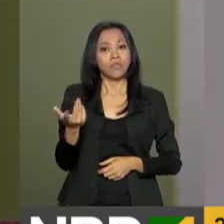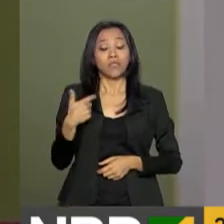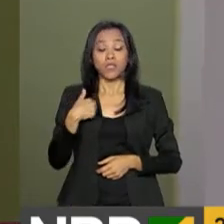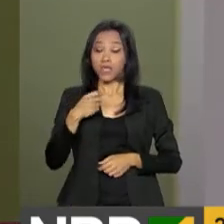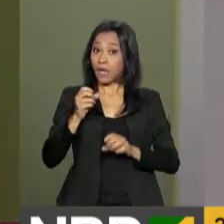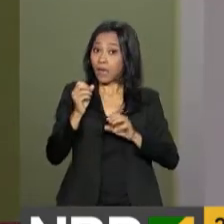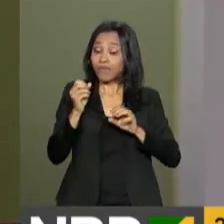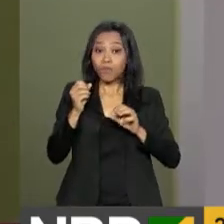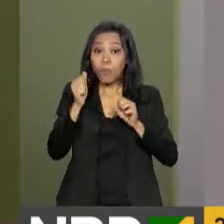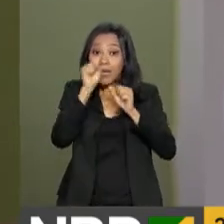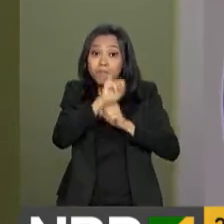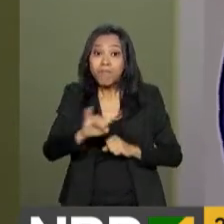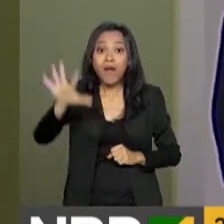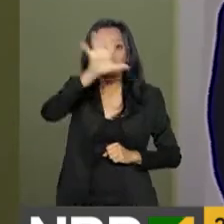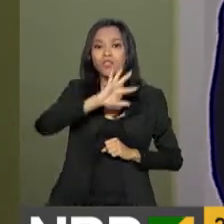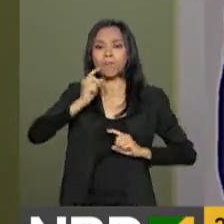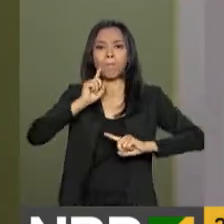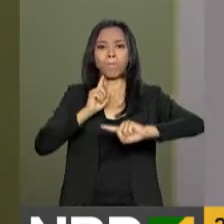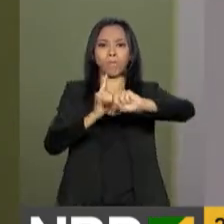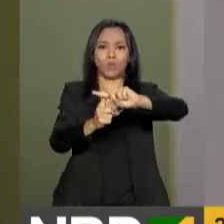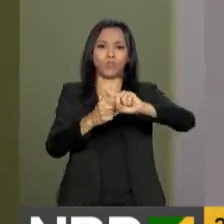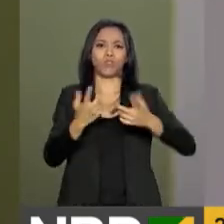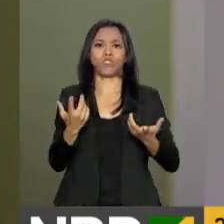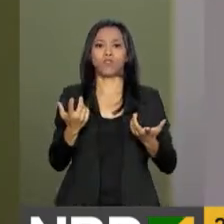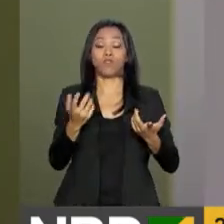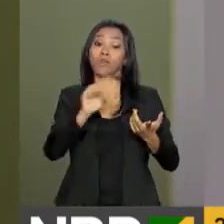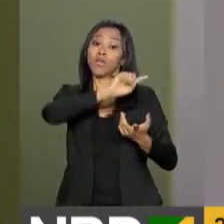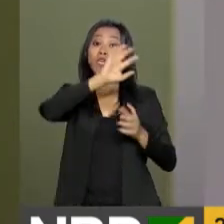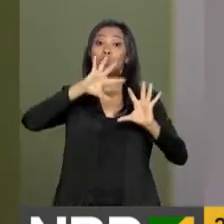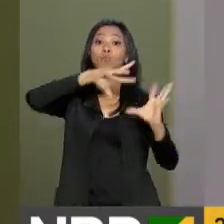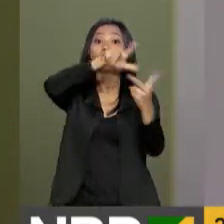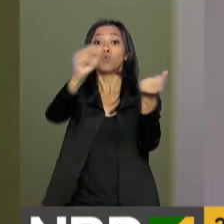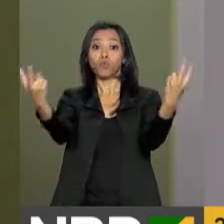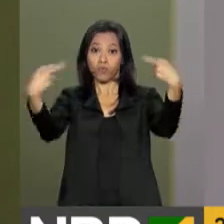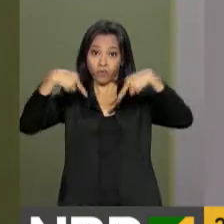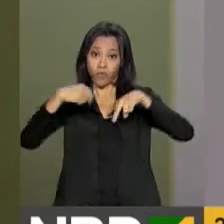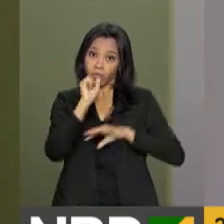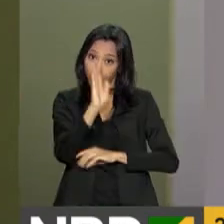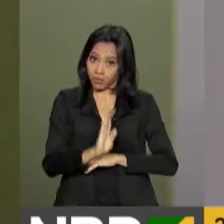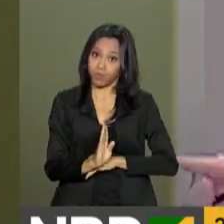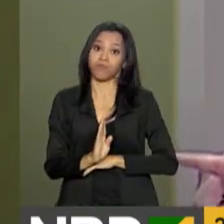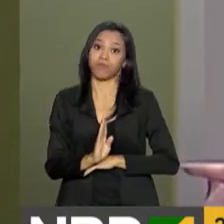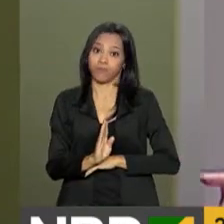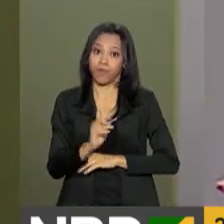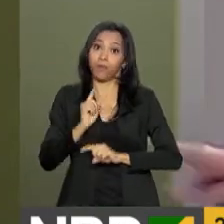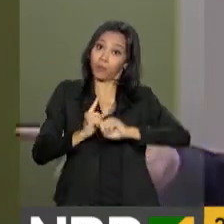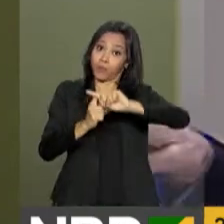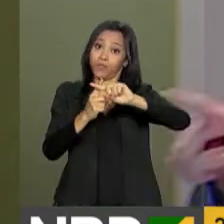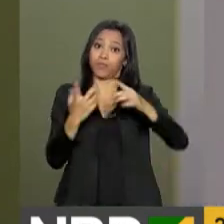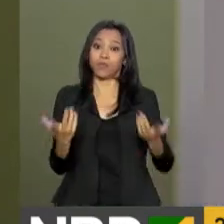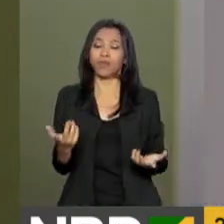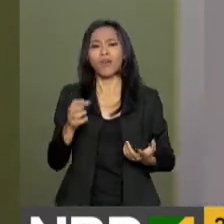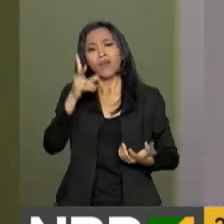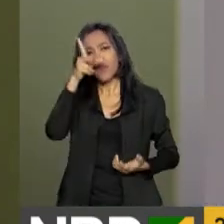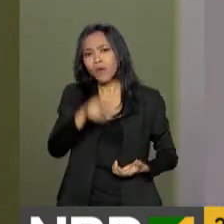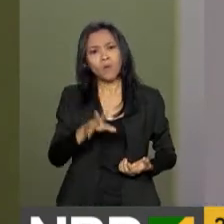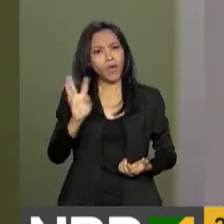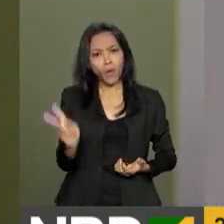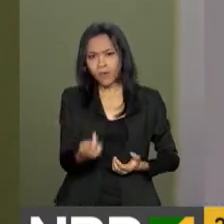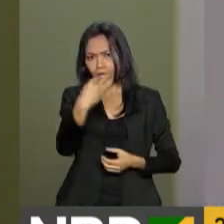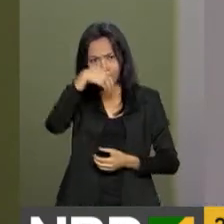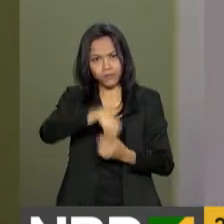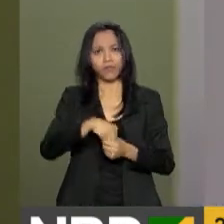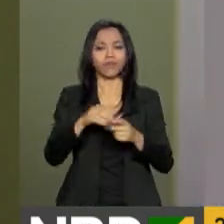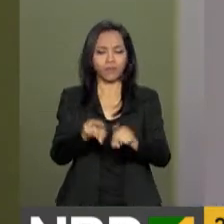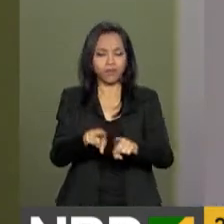positiva que as demais nações têm do nosso país não é aliás muito diferentemente aliás o que acontece internamente às vezes